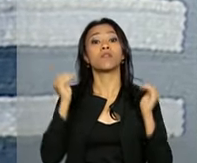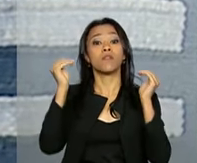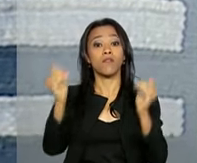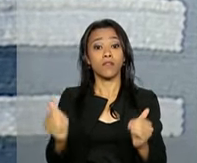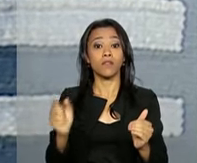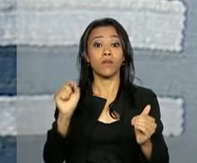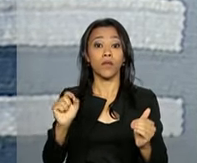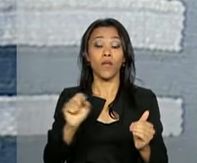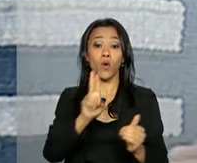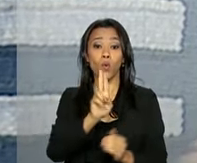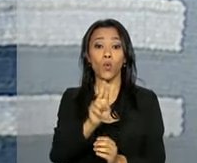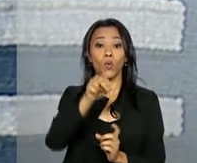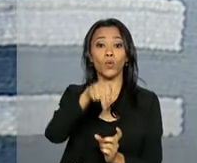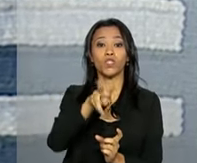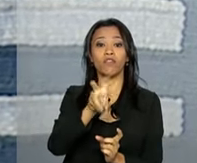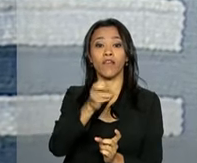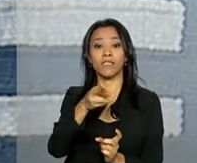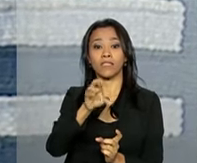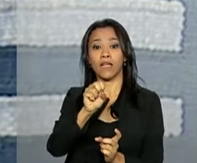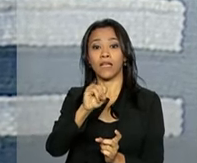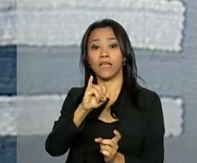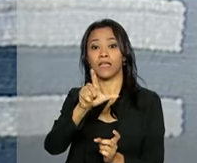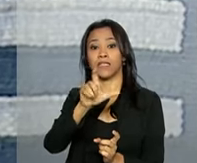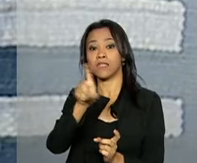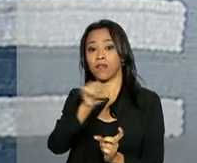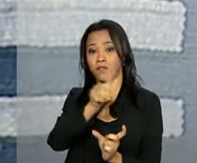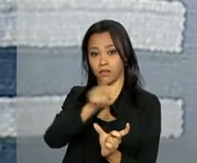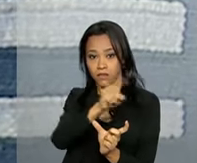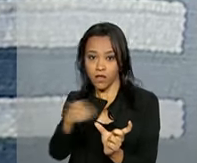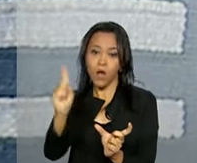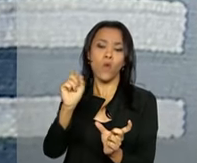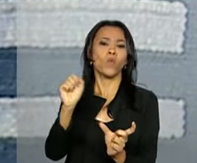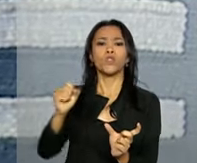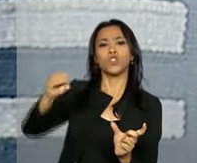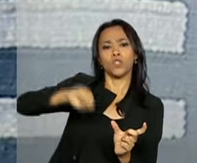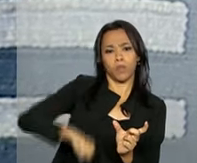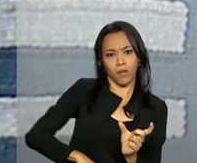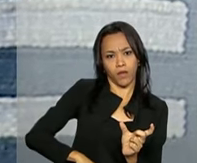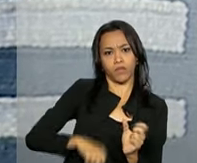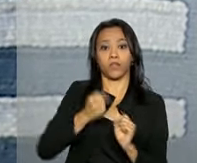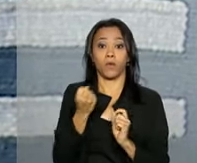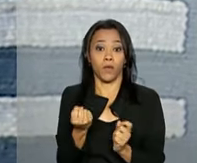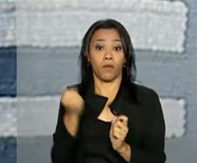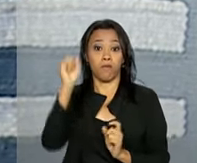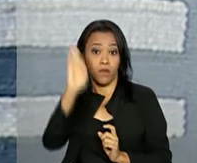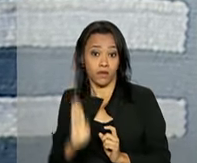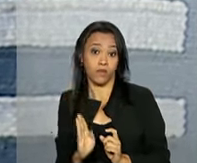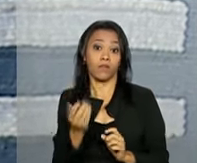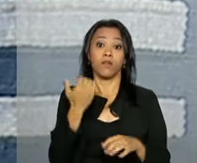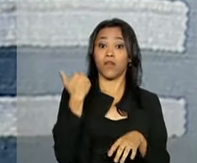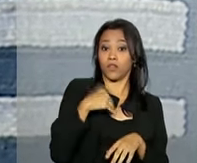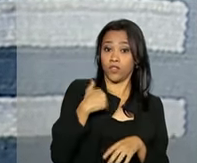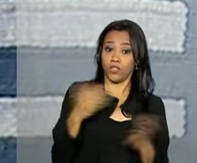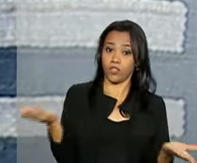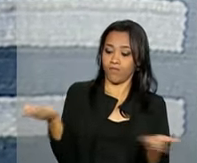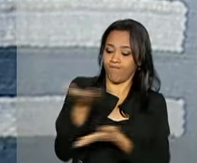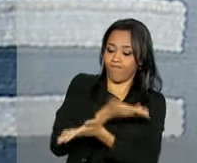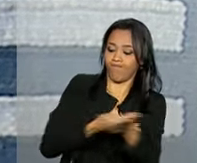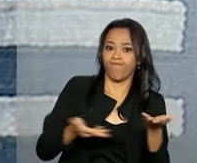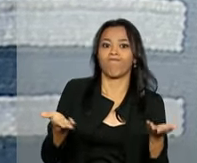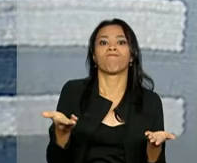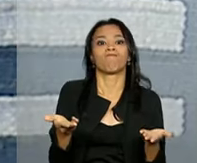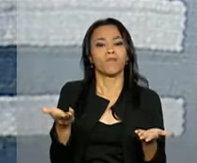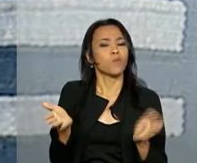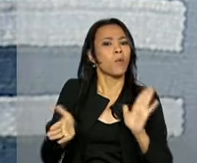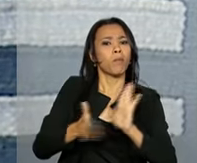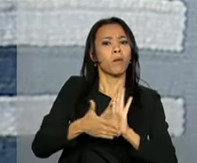universalização das nossas relações diplomáticas Brasil Argentina propondo até coincidimos até